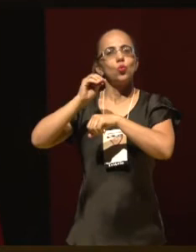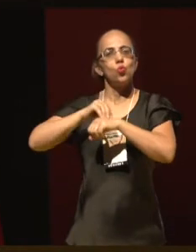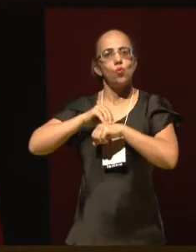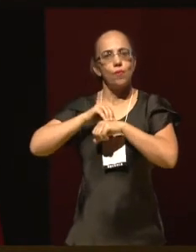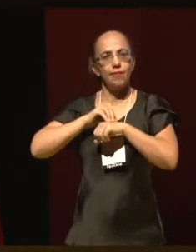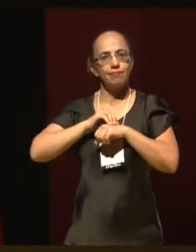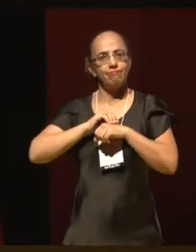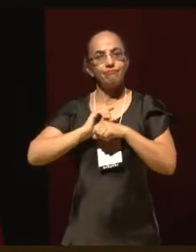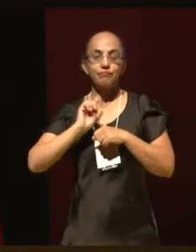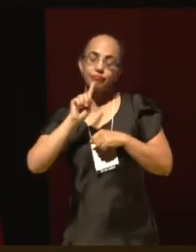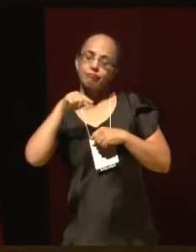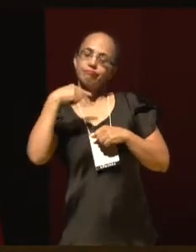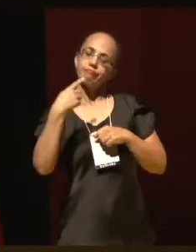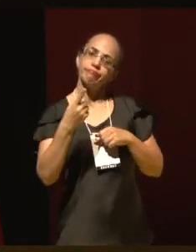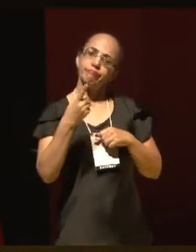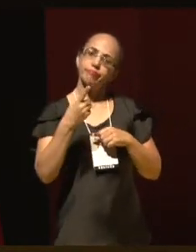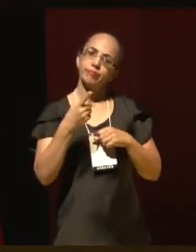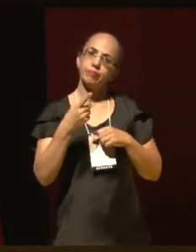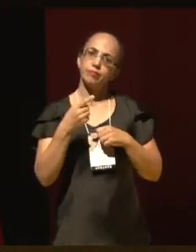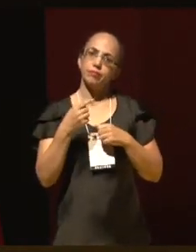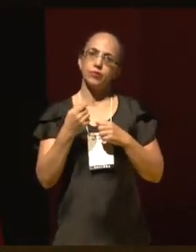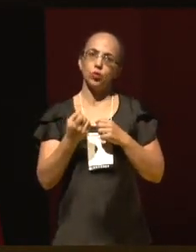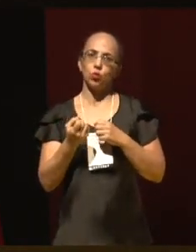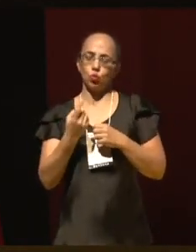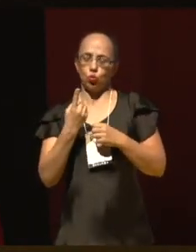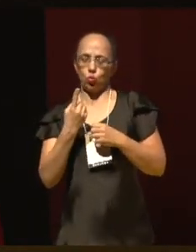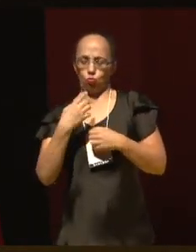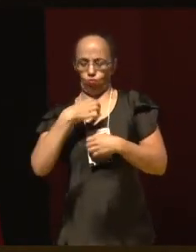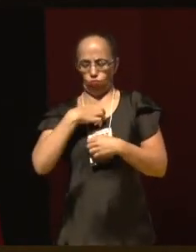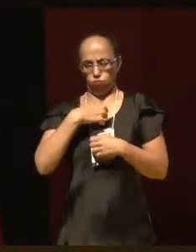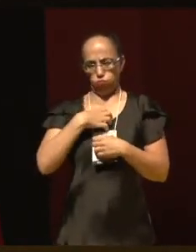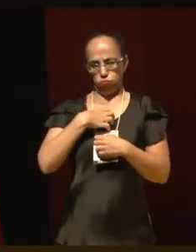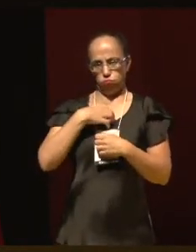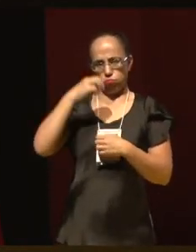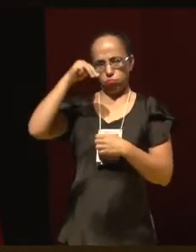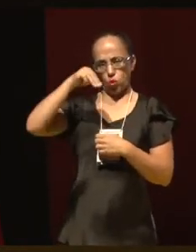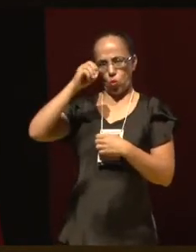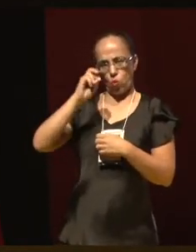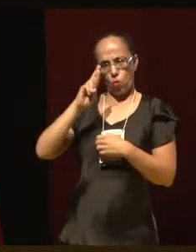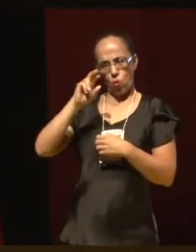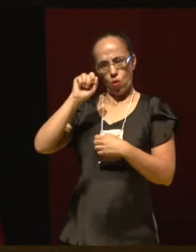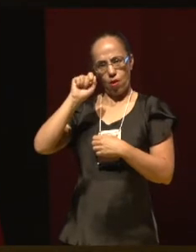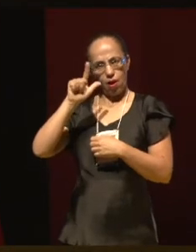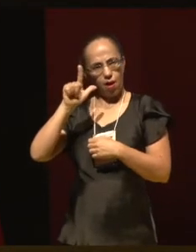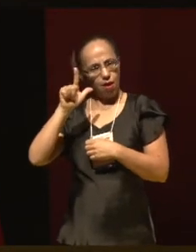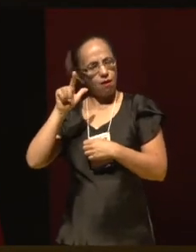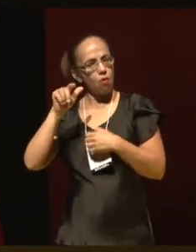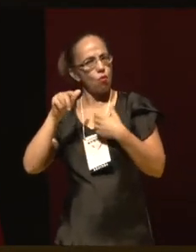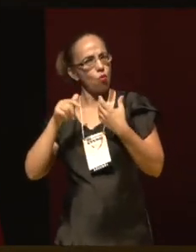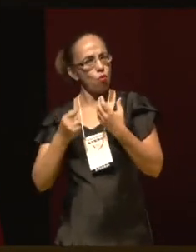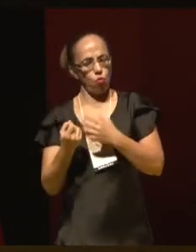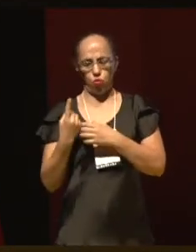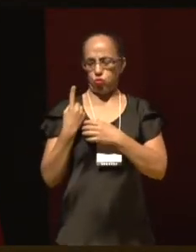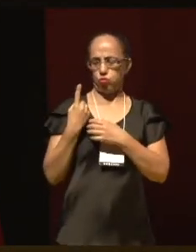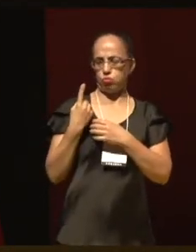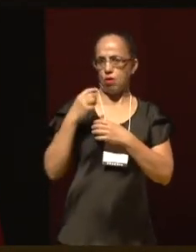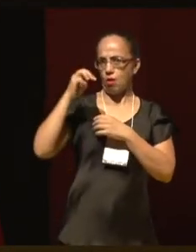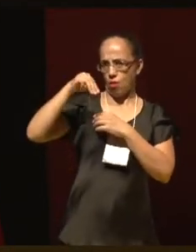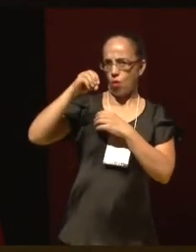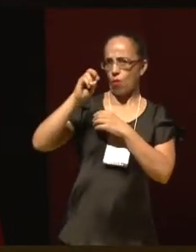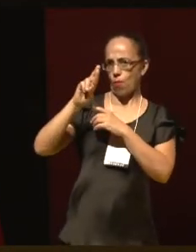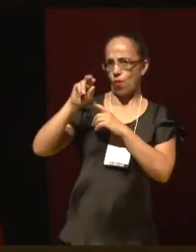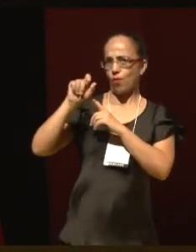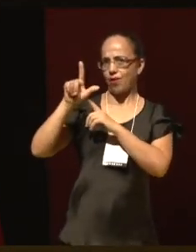Depois, vai aparecendo um sentimento moralizado, e quando aparece, quando atinge a